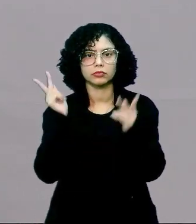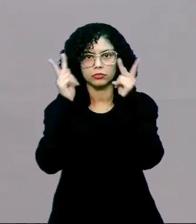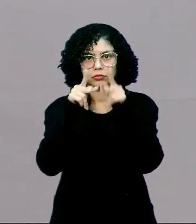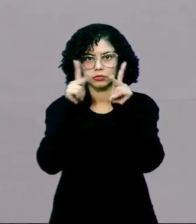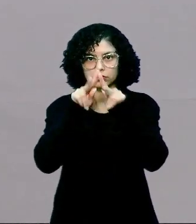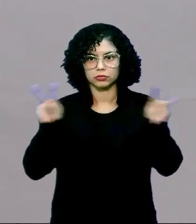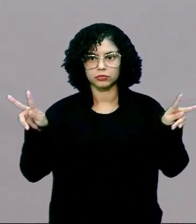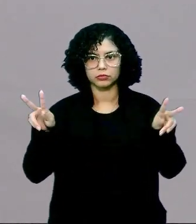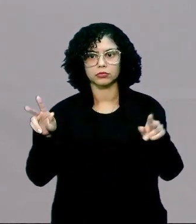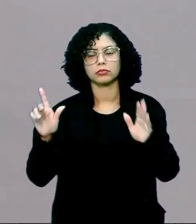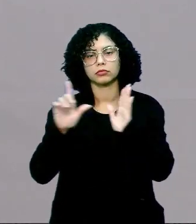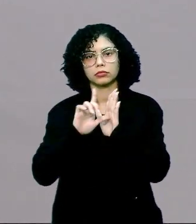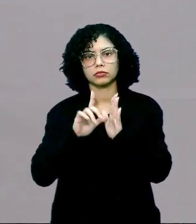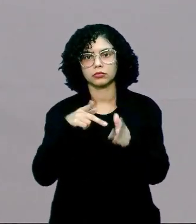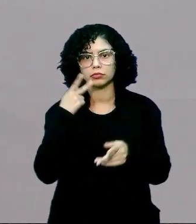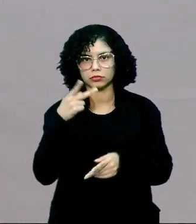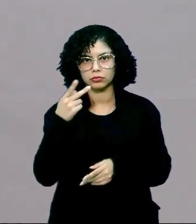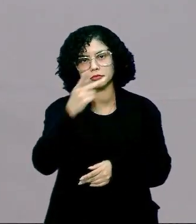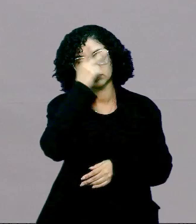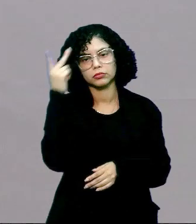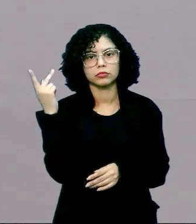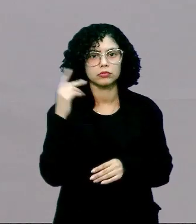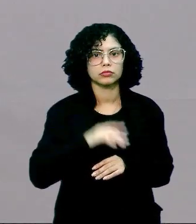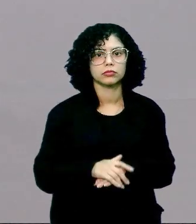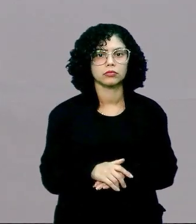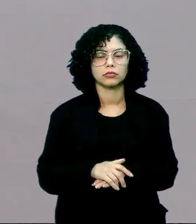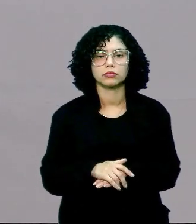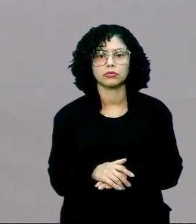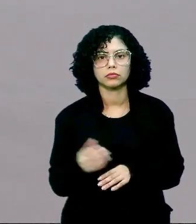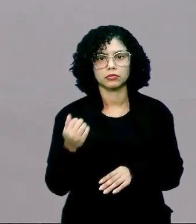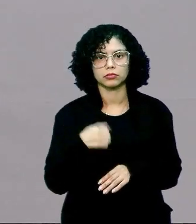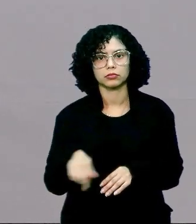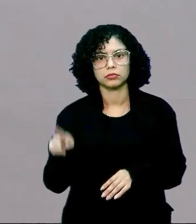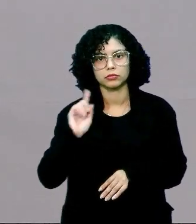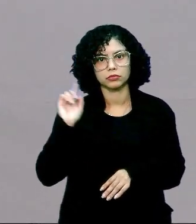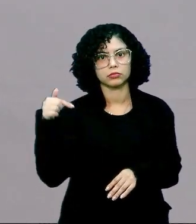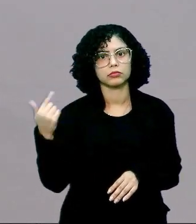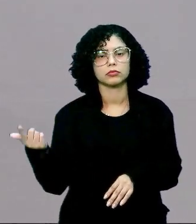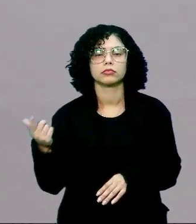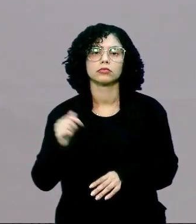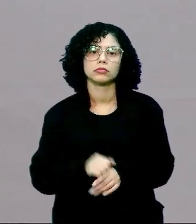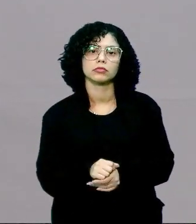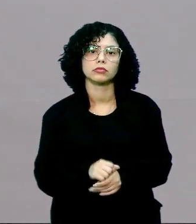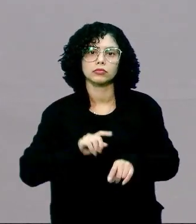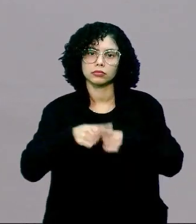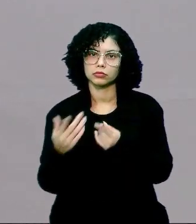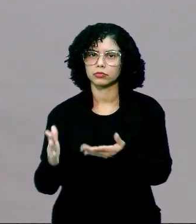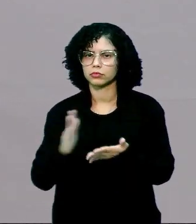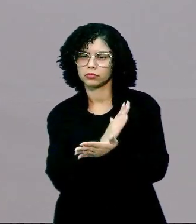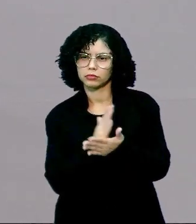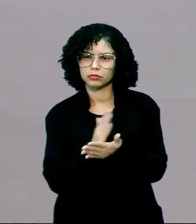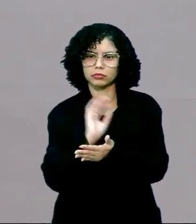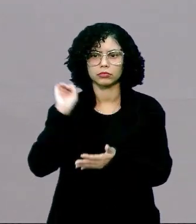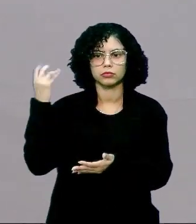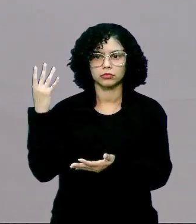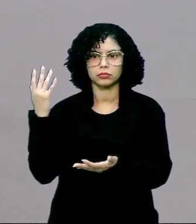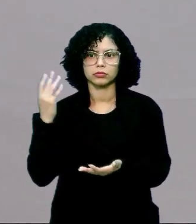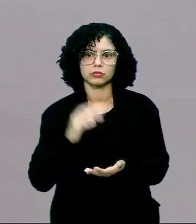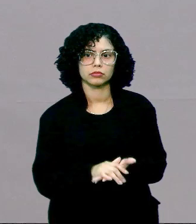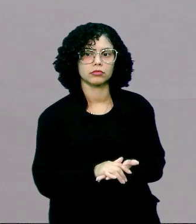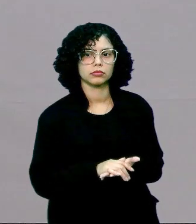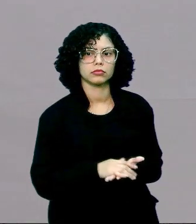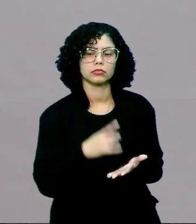shoppings, pelas lojas, falando com pessoas que não necessariamente estão lá. E, de alguma certa forma,